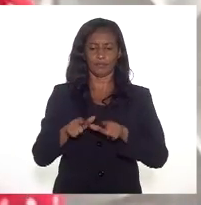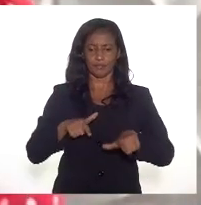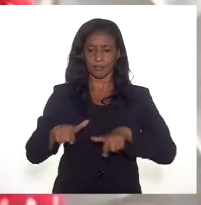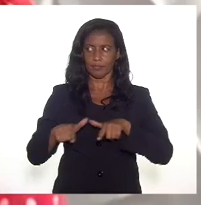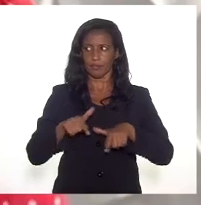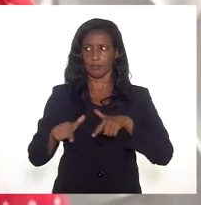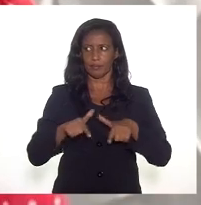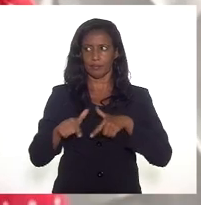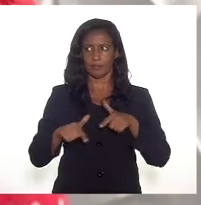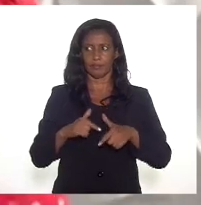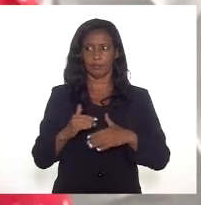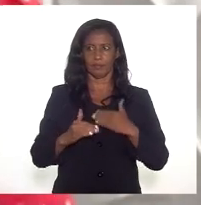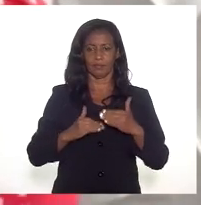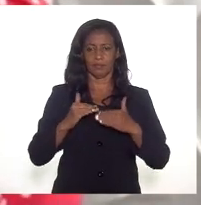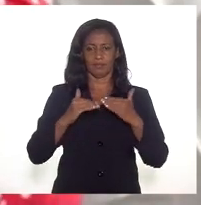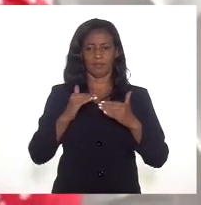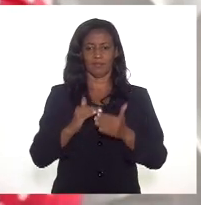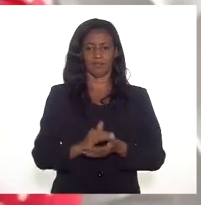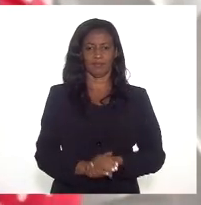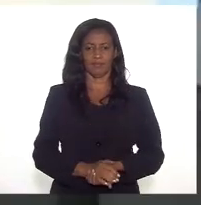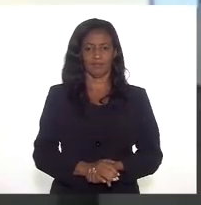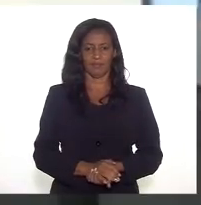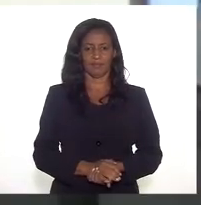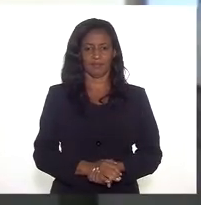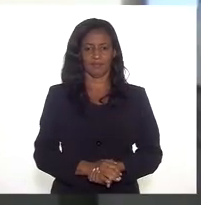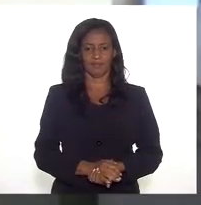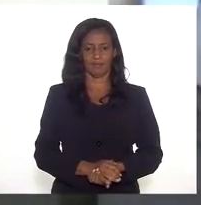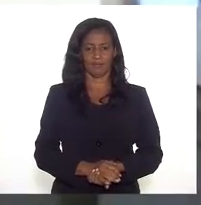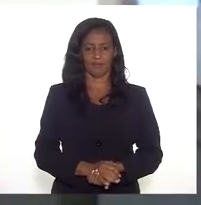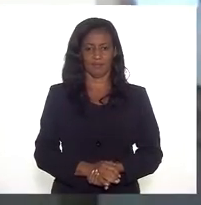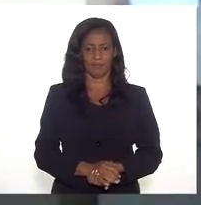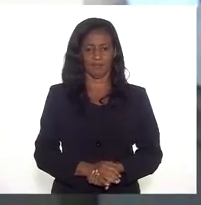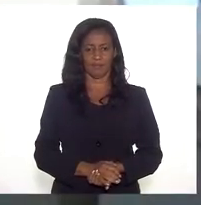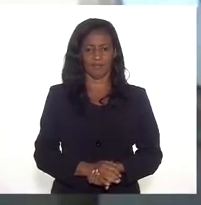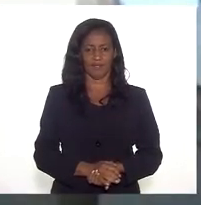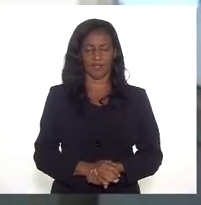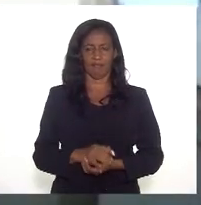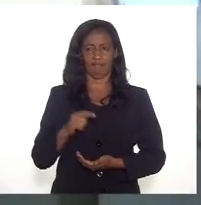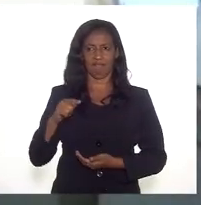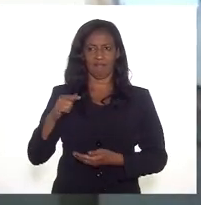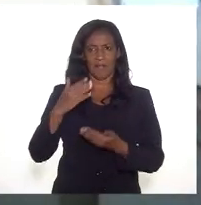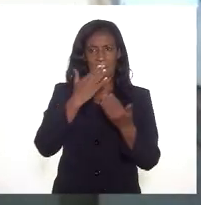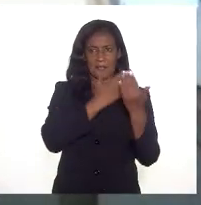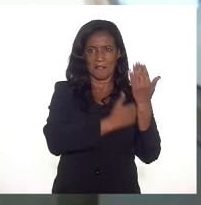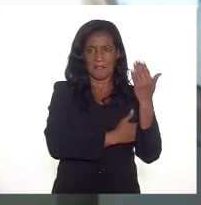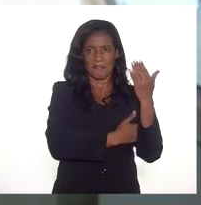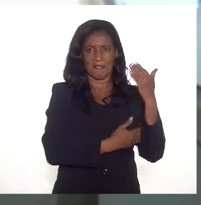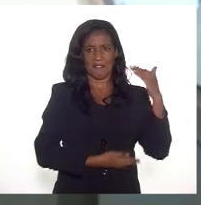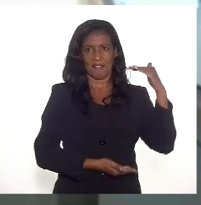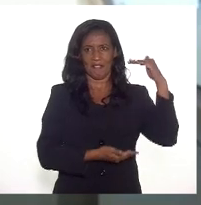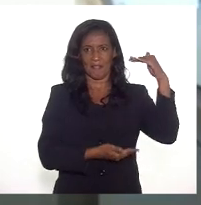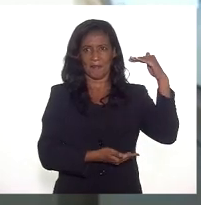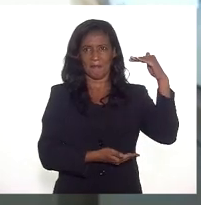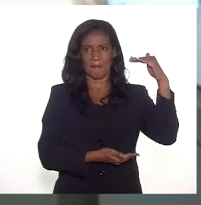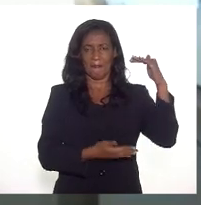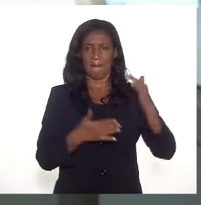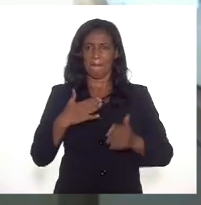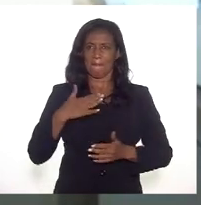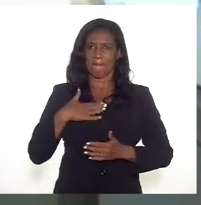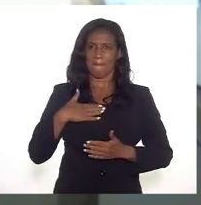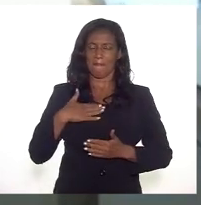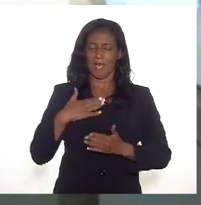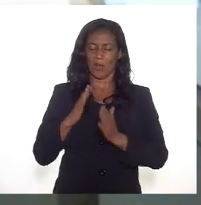foi desempenhado aqui. Deputada Marta Rocha, está aqui nesse envelope, foi meu livro de